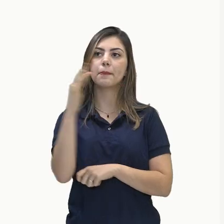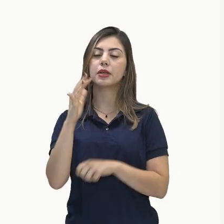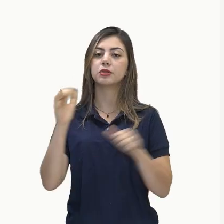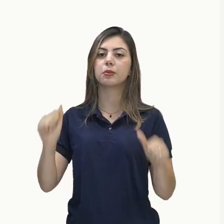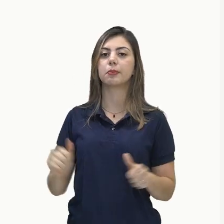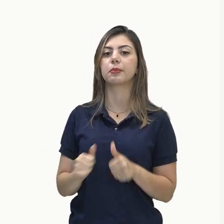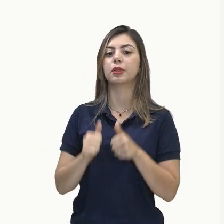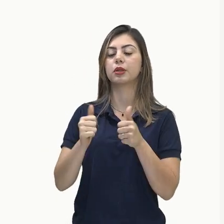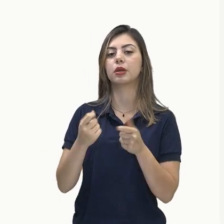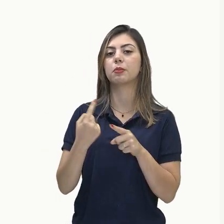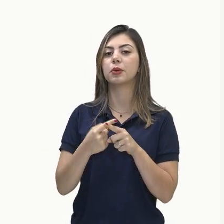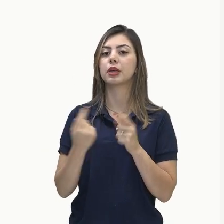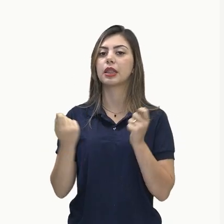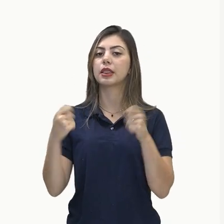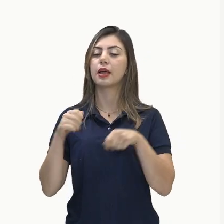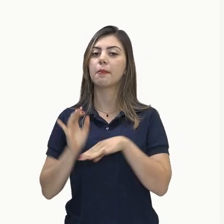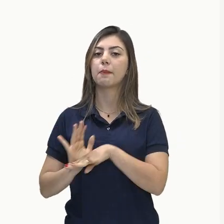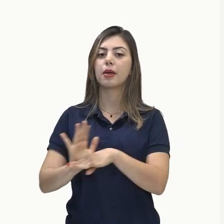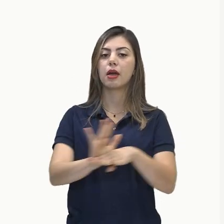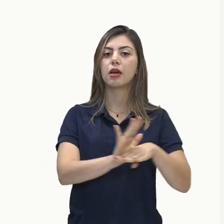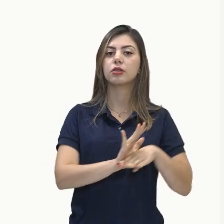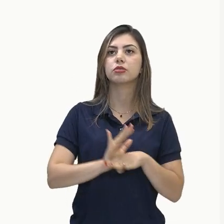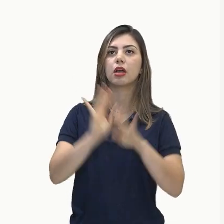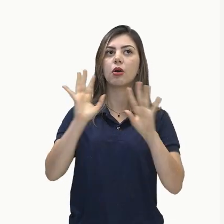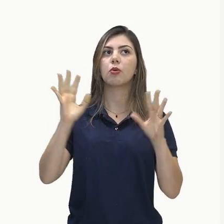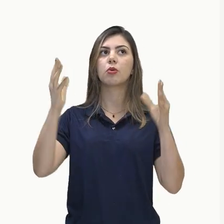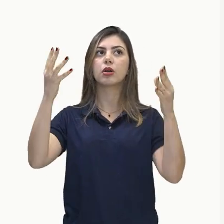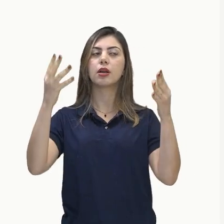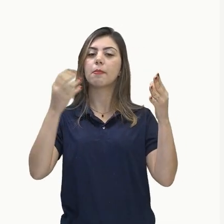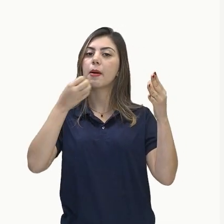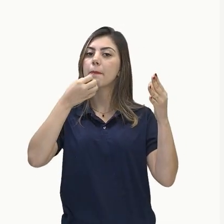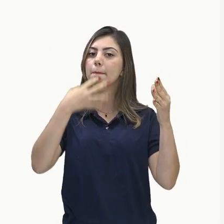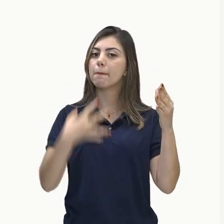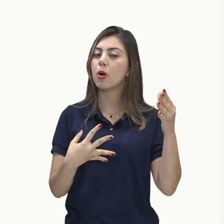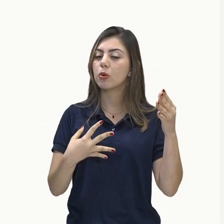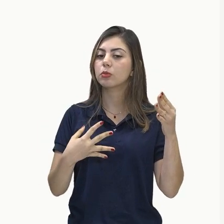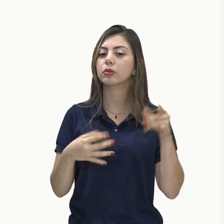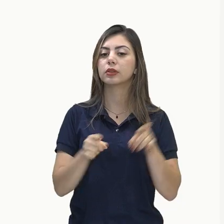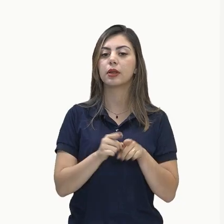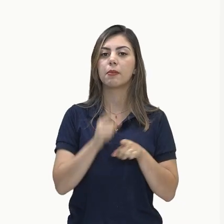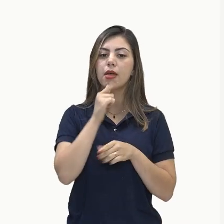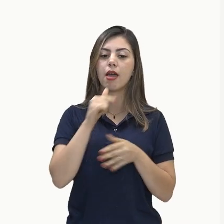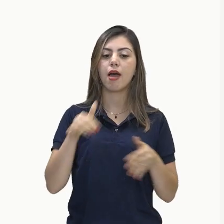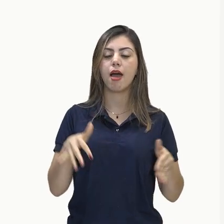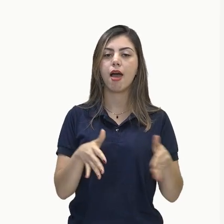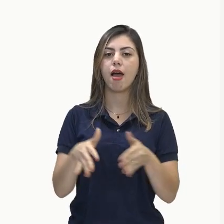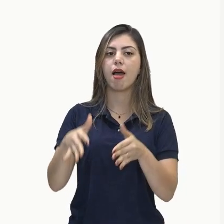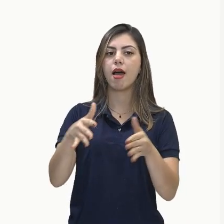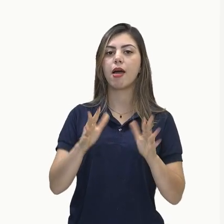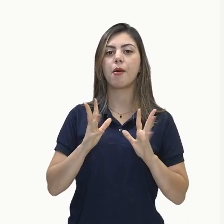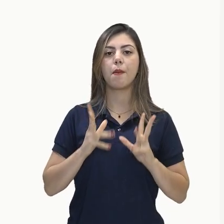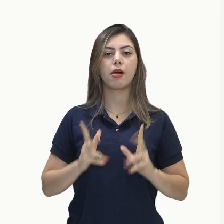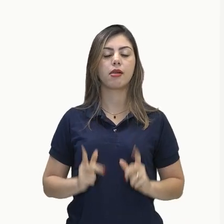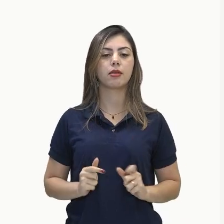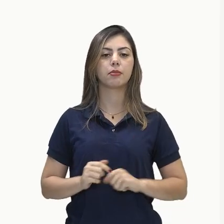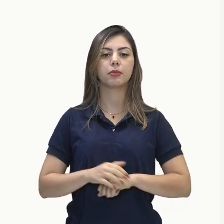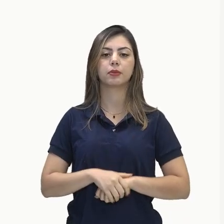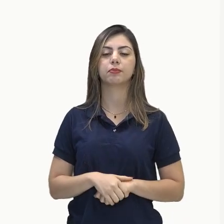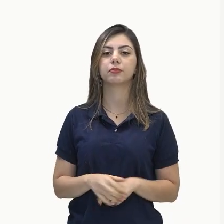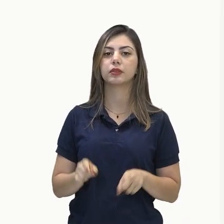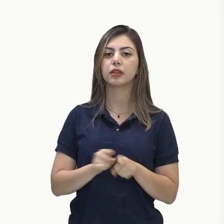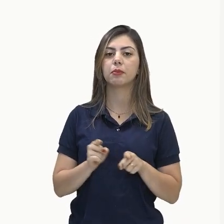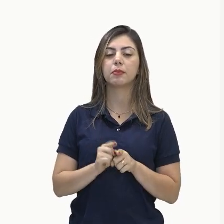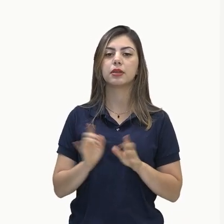porque ele ajuda a manter um clima mais ameno e também na limpeza da água. E, por último, promover